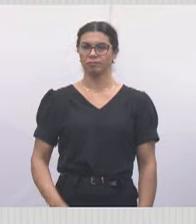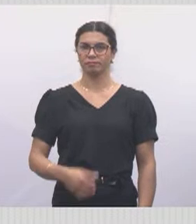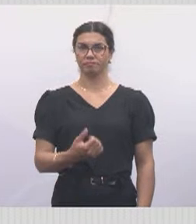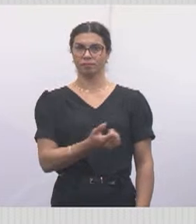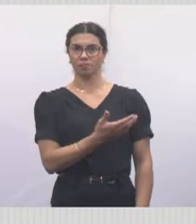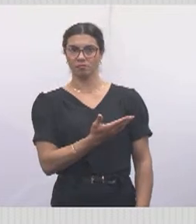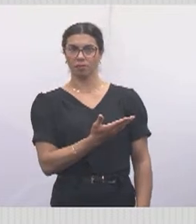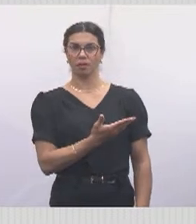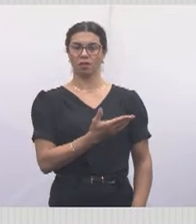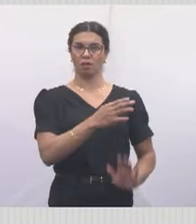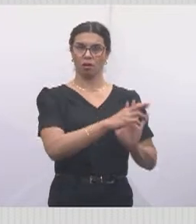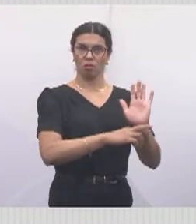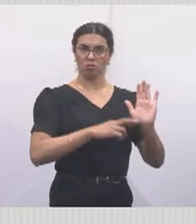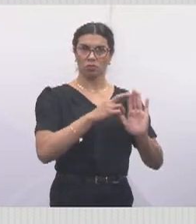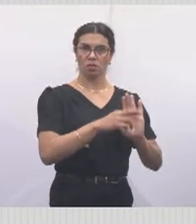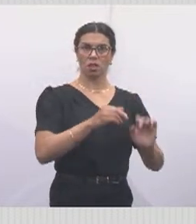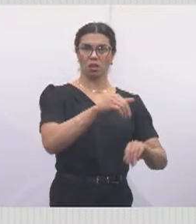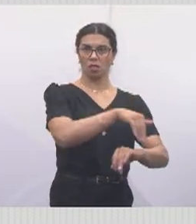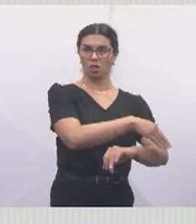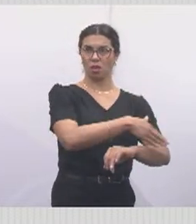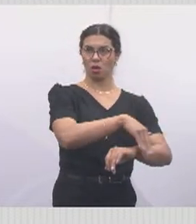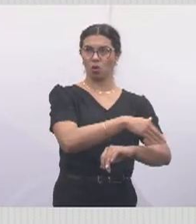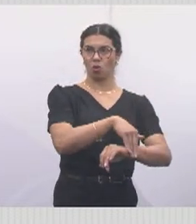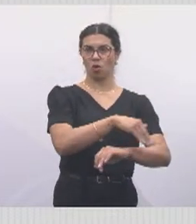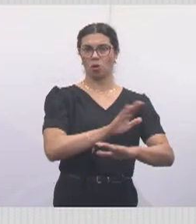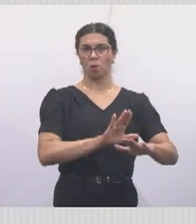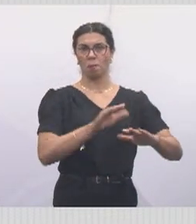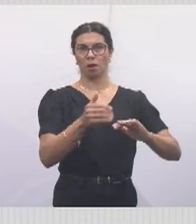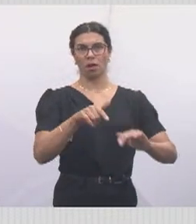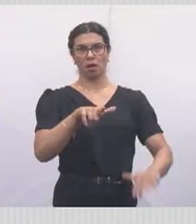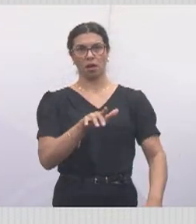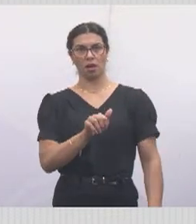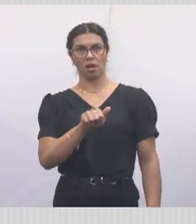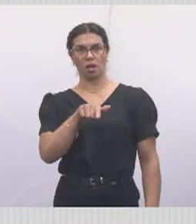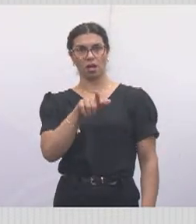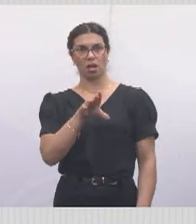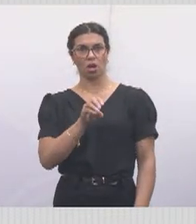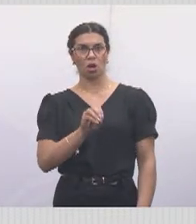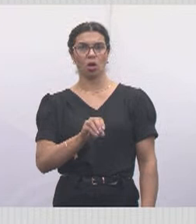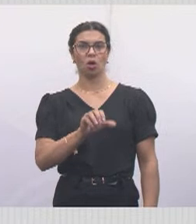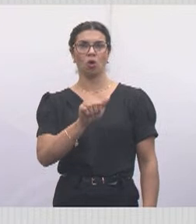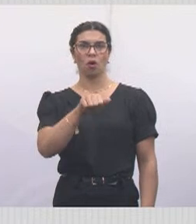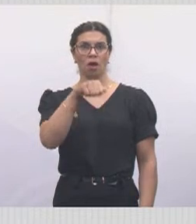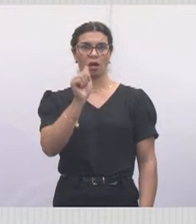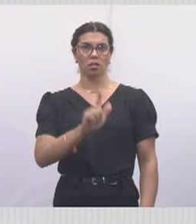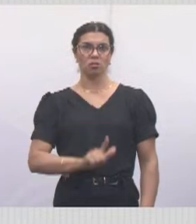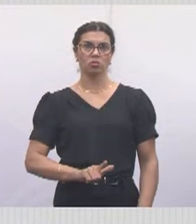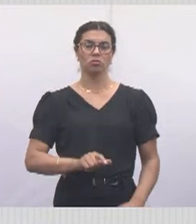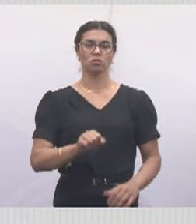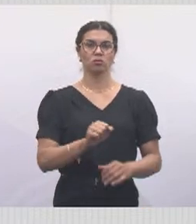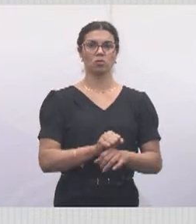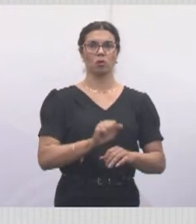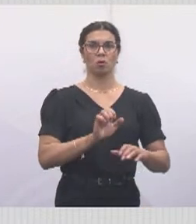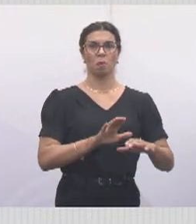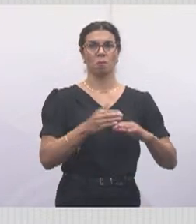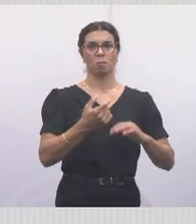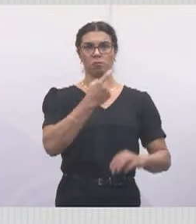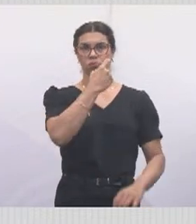Aí, fiscalizando nas estradas rurais, lá no Lago Azul, no Parque Meia Lua, a gente esteve ali,